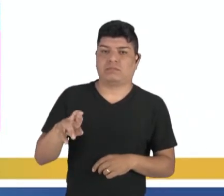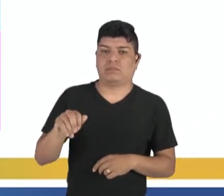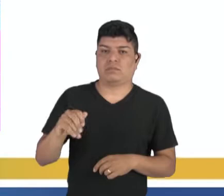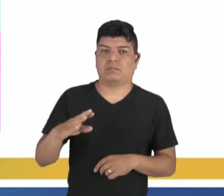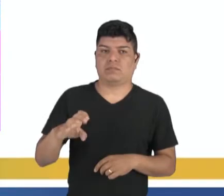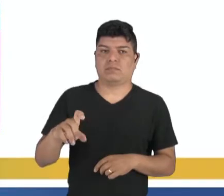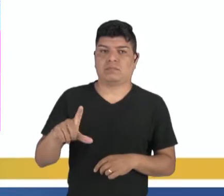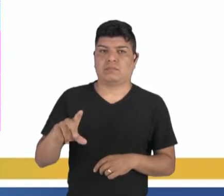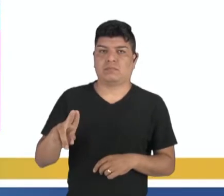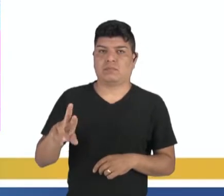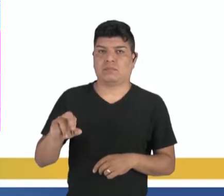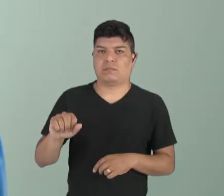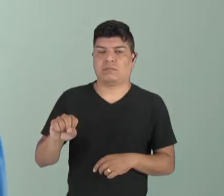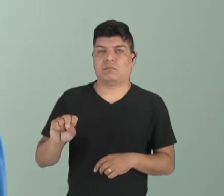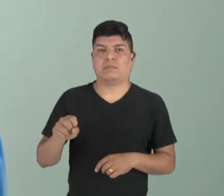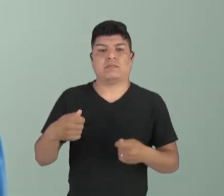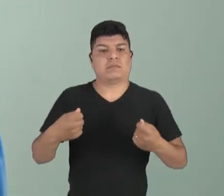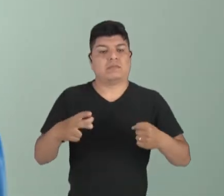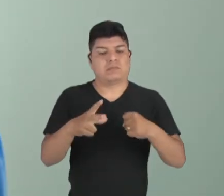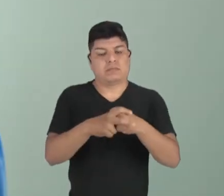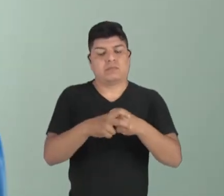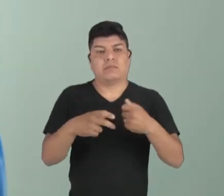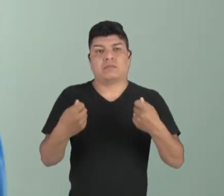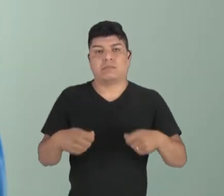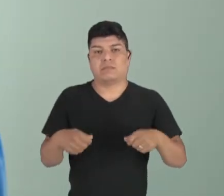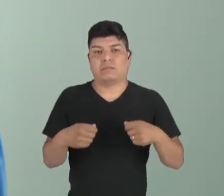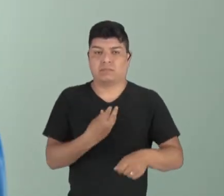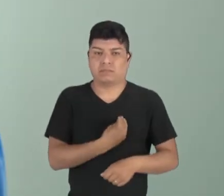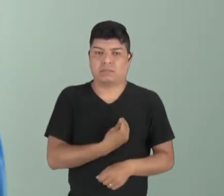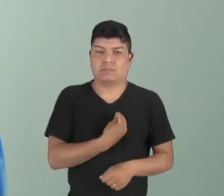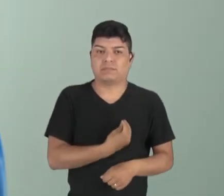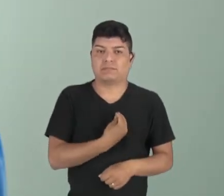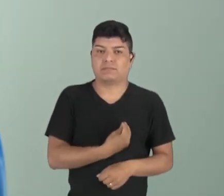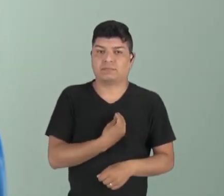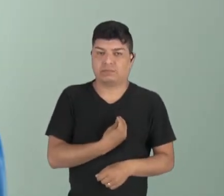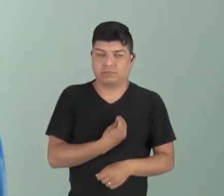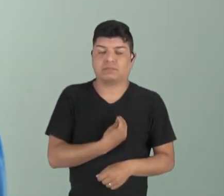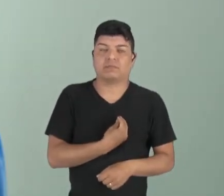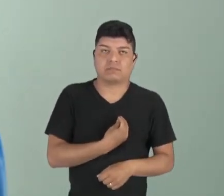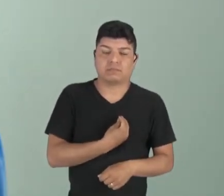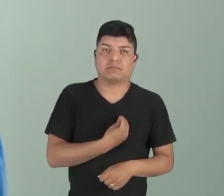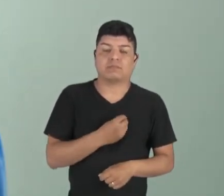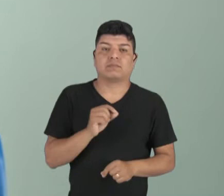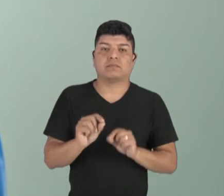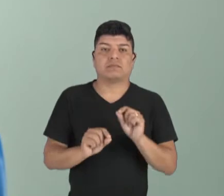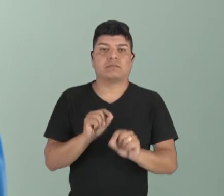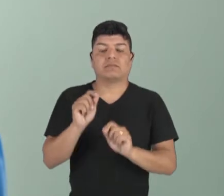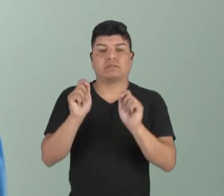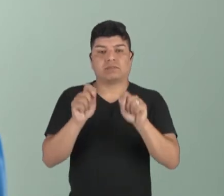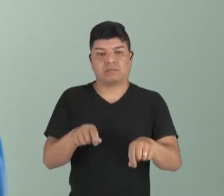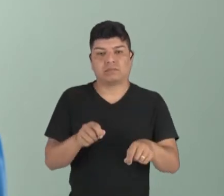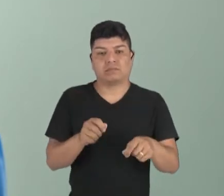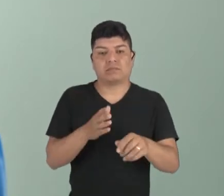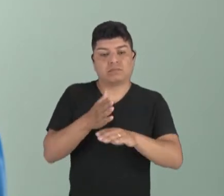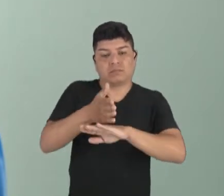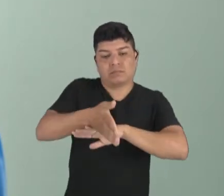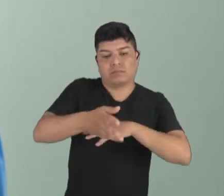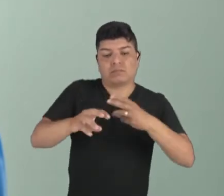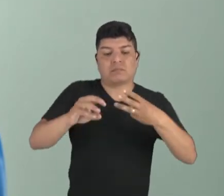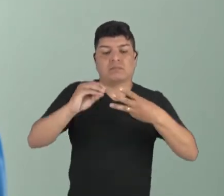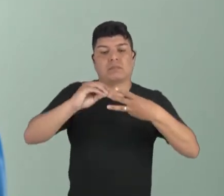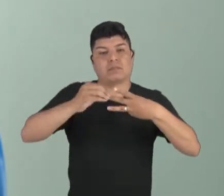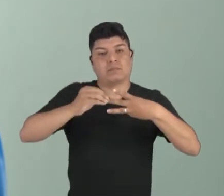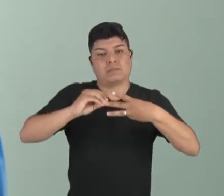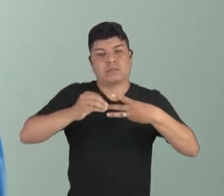obrigatórios significa que os vírus vão precisar de um ser vivo que sirva de hospedeiro para que eles possam entrar nas suas